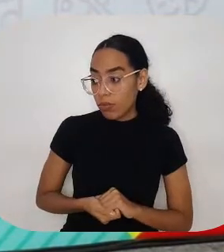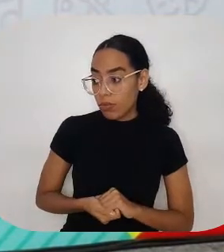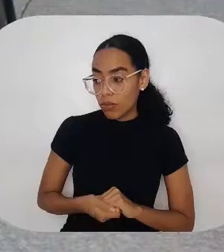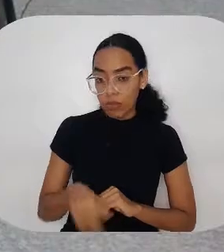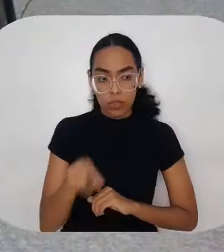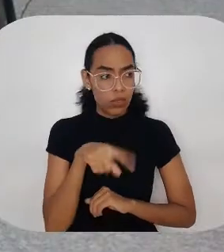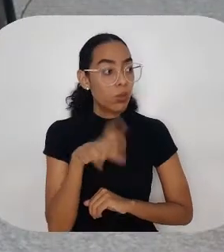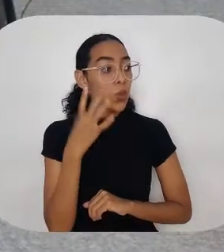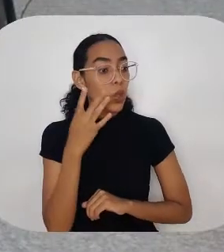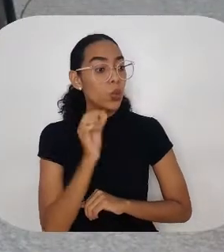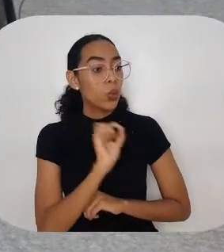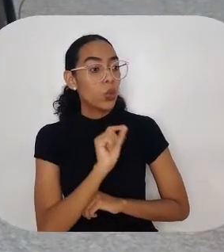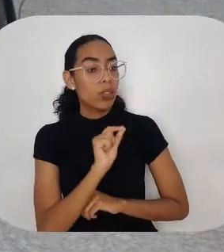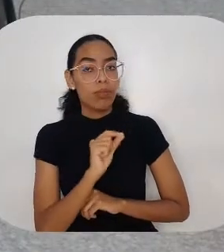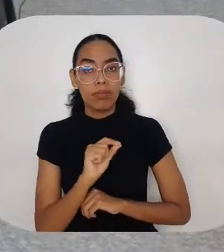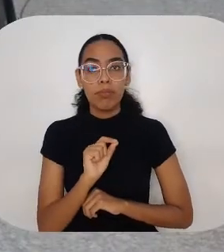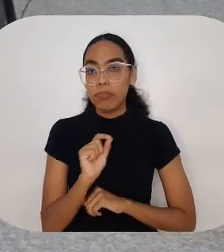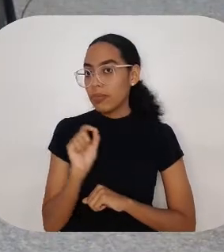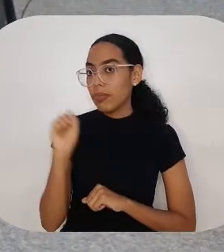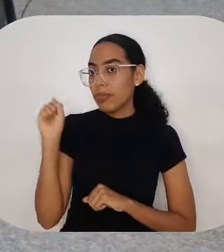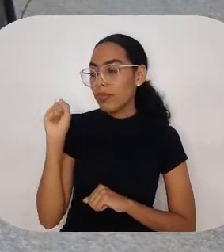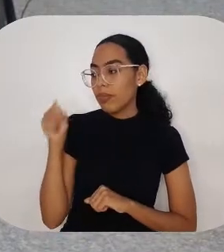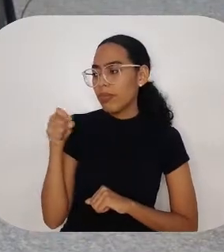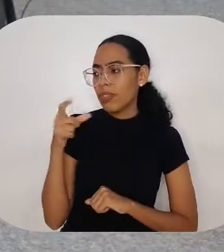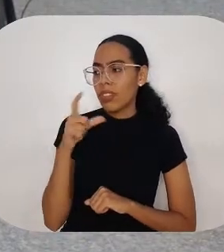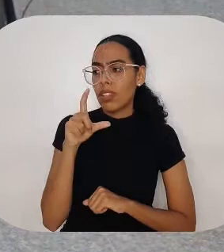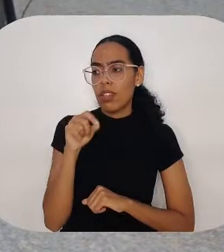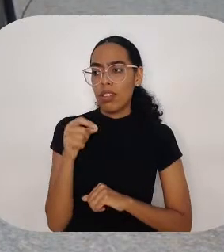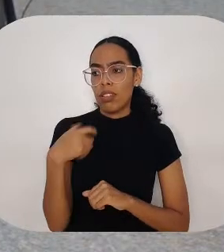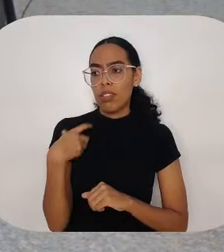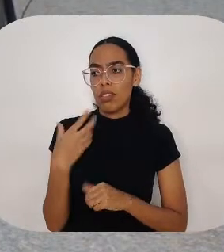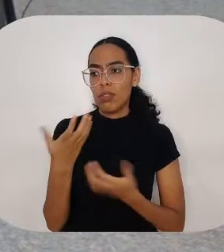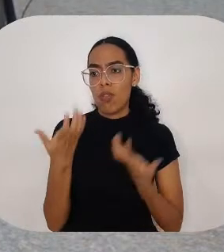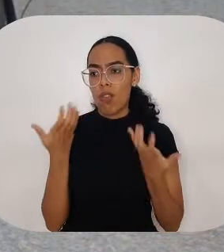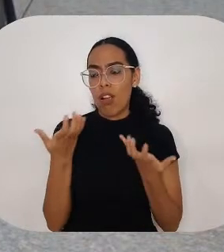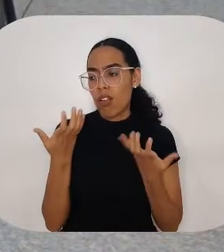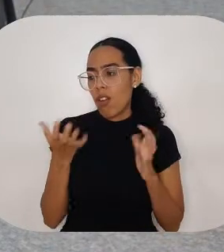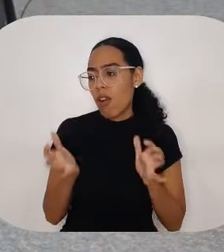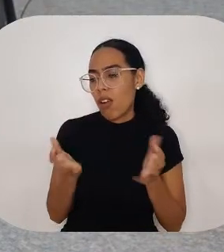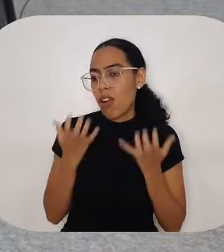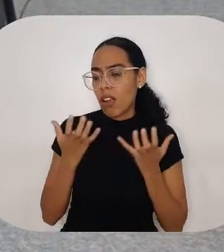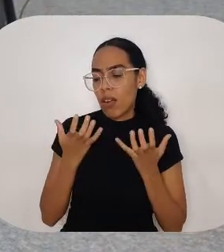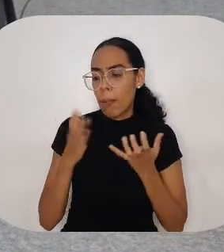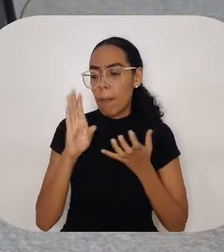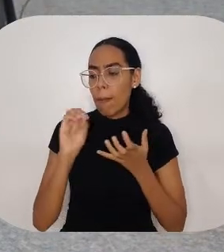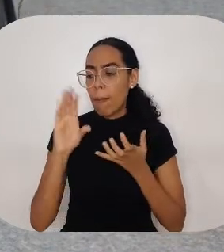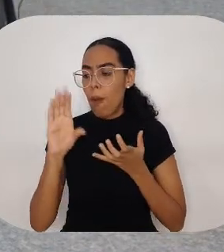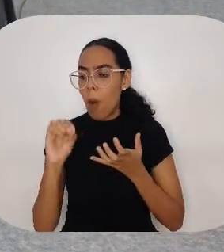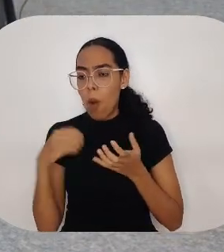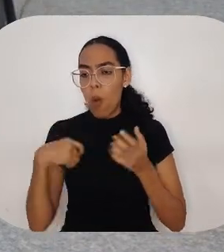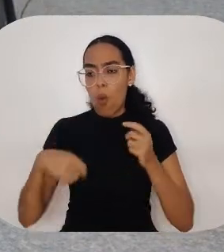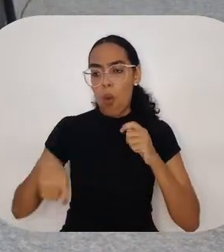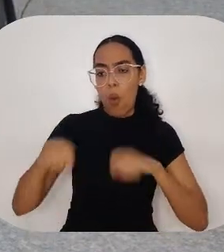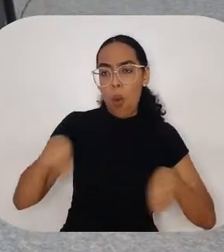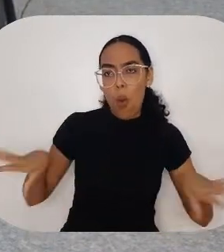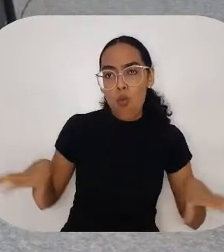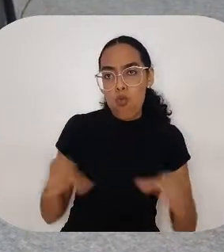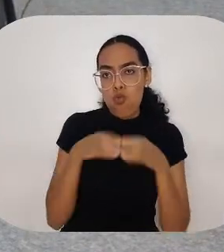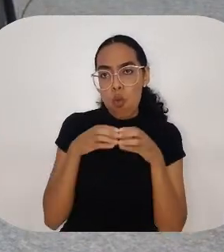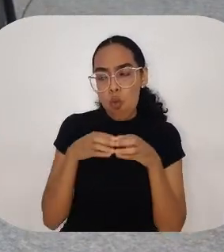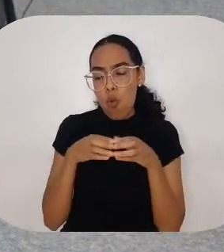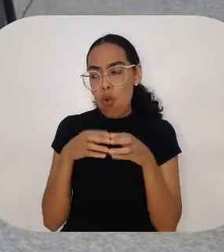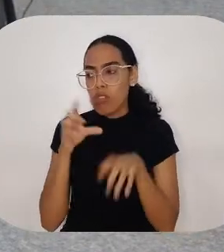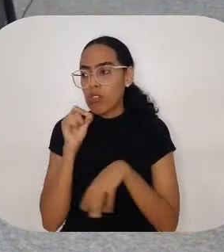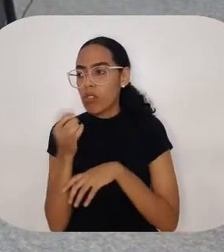acha? Eles deram? Eles pensaram, né? Quem é que quer ficar sem bolo de milho? Realmente. Quem é que quer ficar sem quadrilha? Sem quem canjica. É que